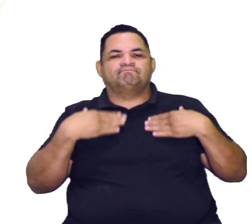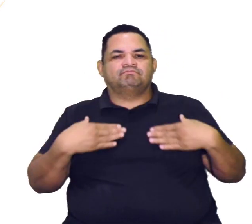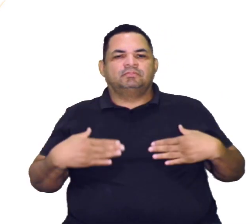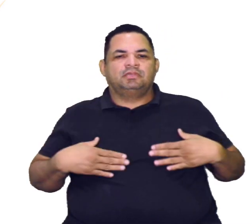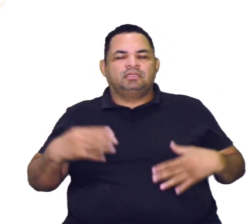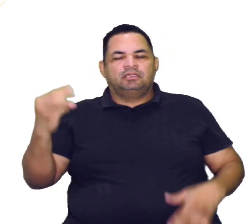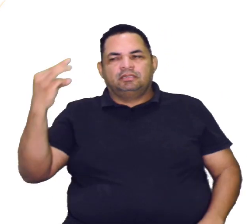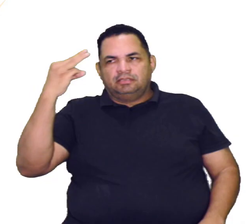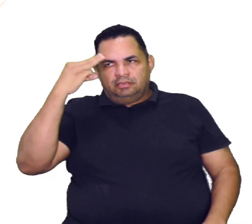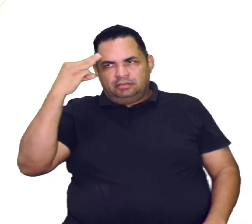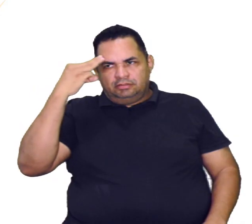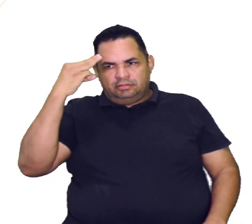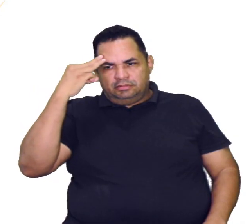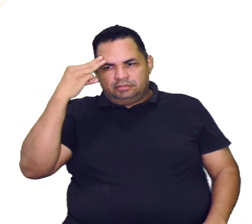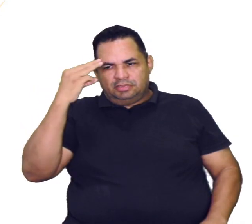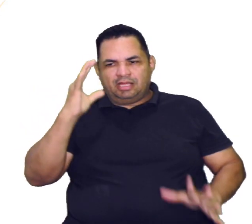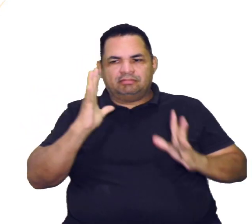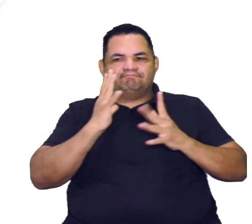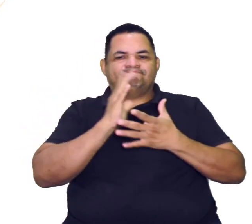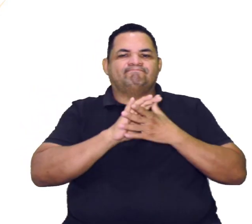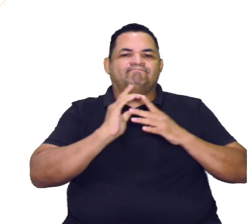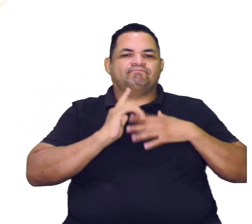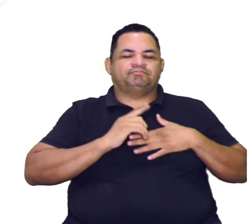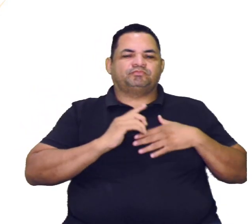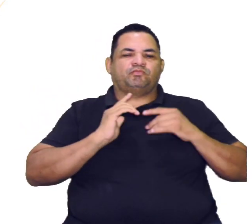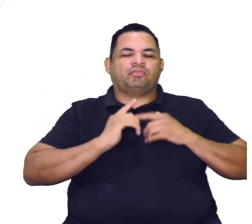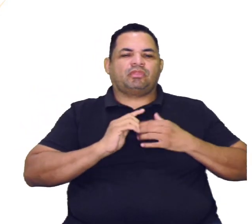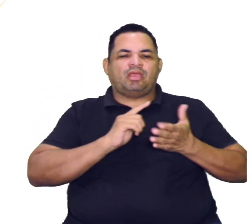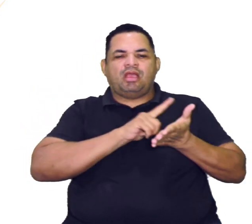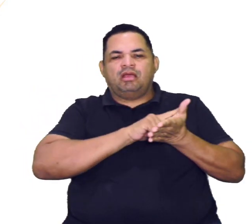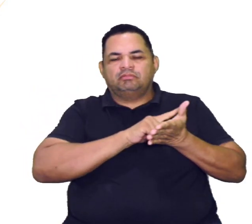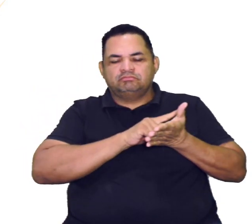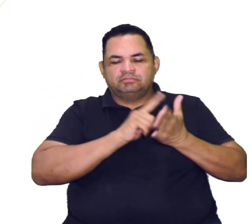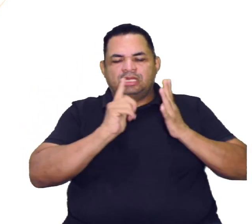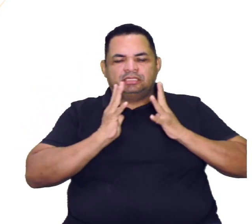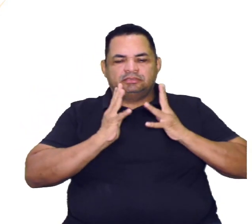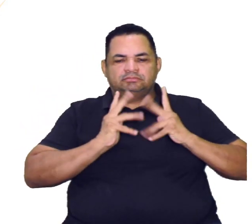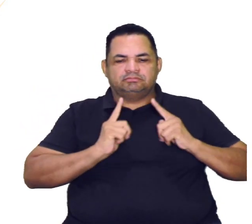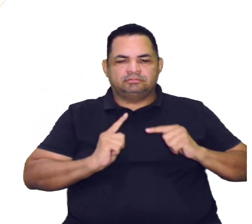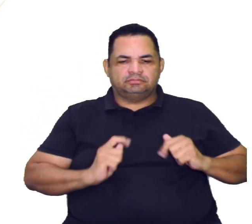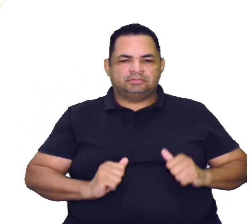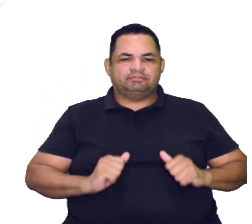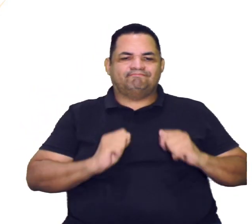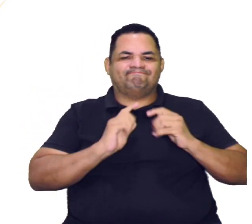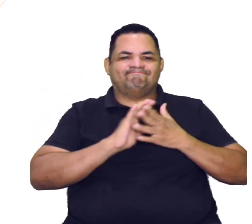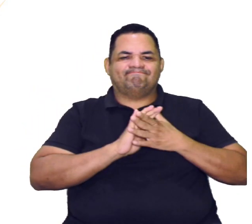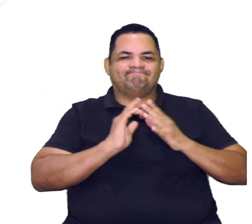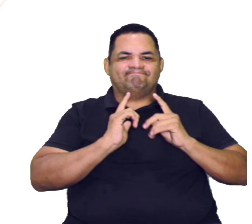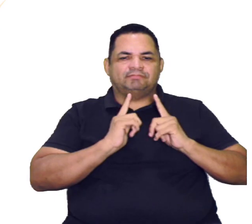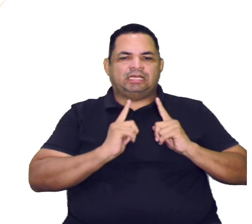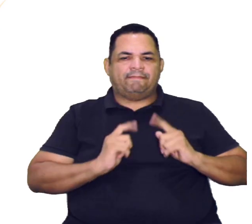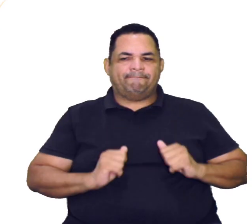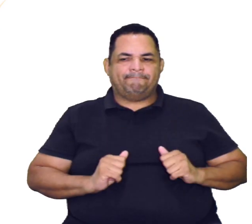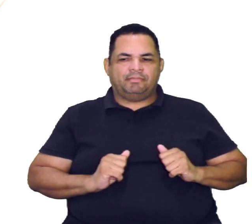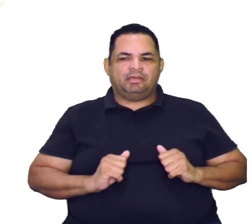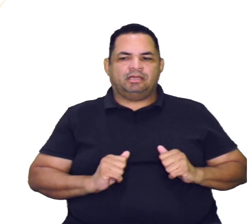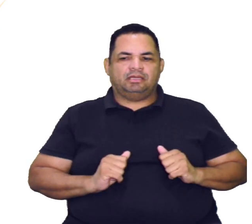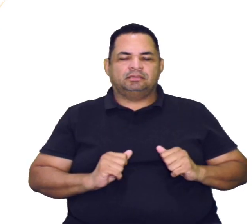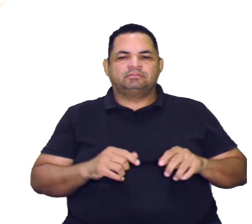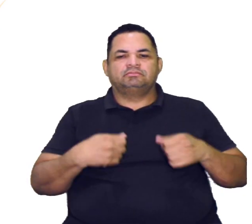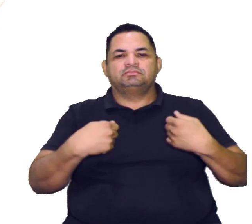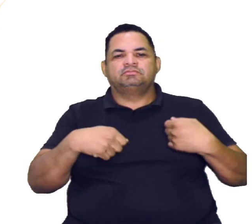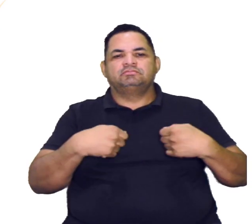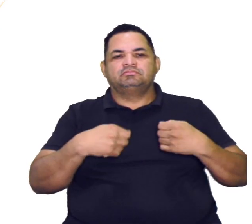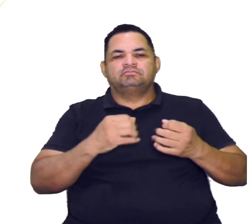dar aquela desintoxicada aí de alguns pensamentos cansativos, errôneos. A gente precisa desse